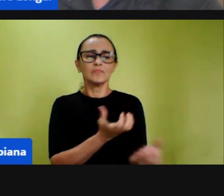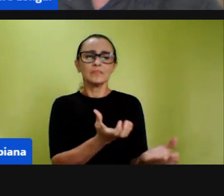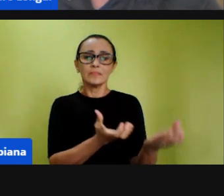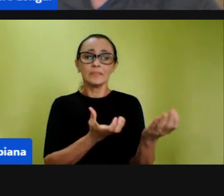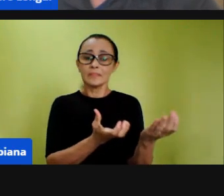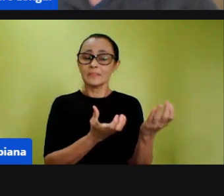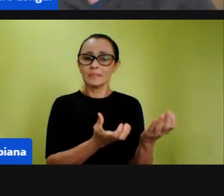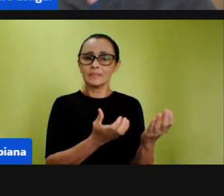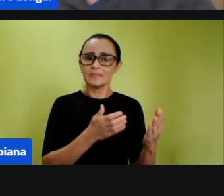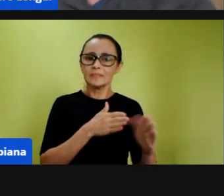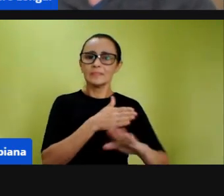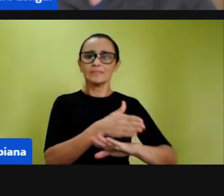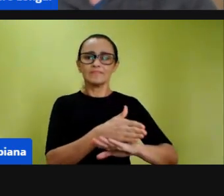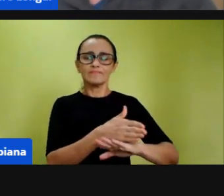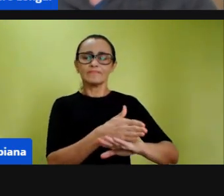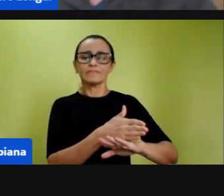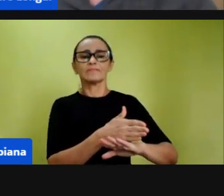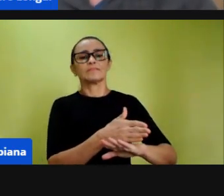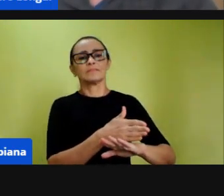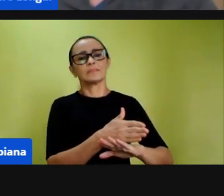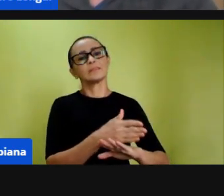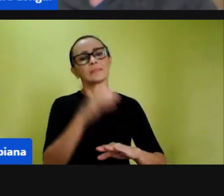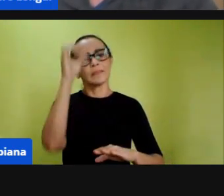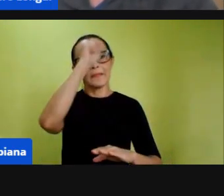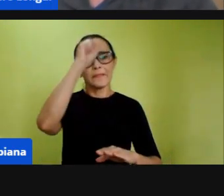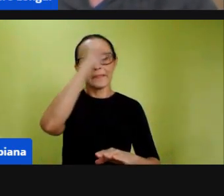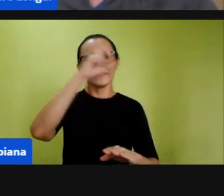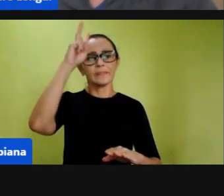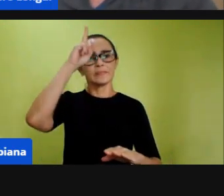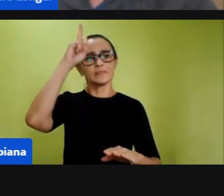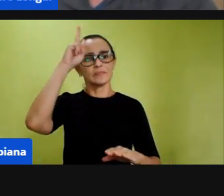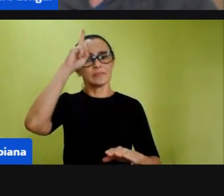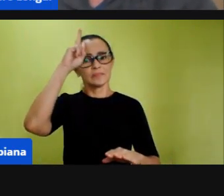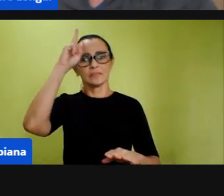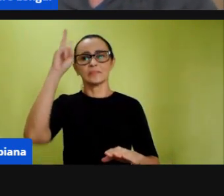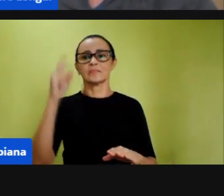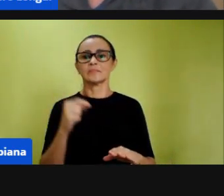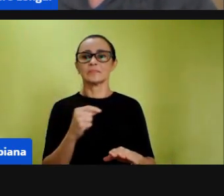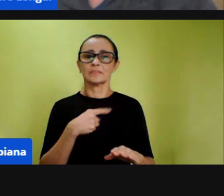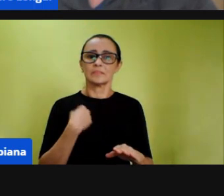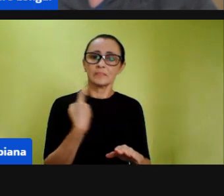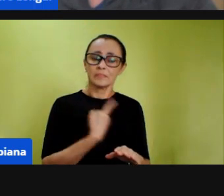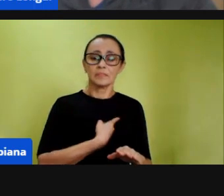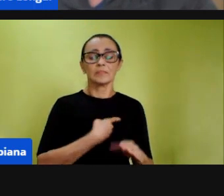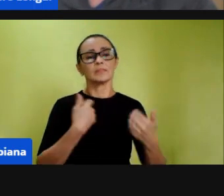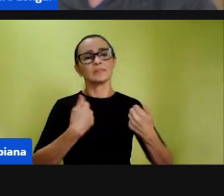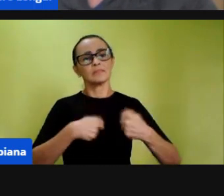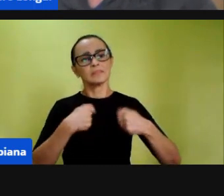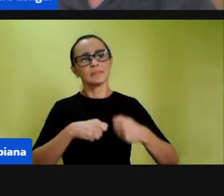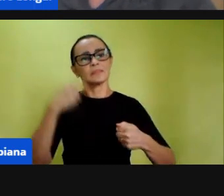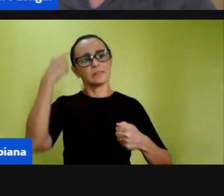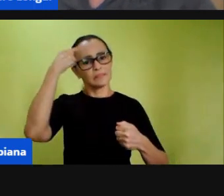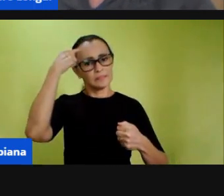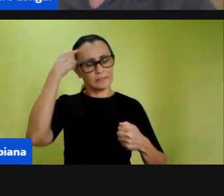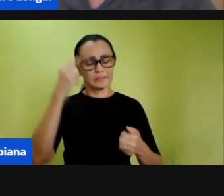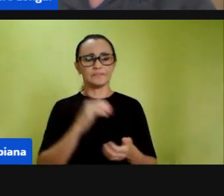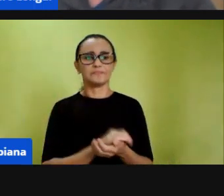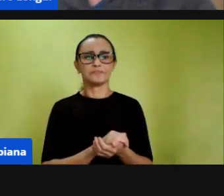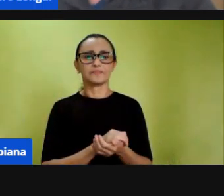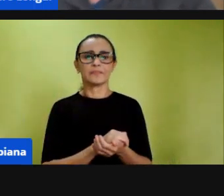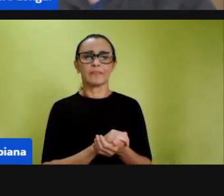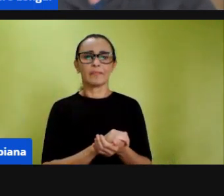Muitas reflexões acabam perpassando o nosso fazer pedagógico. Diante dessas